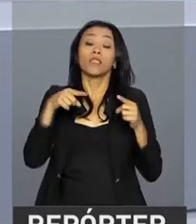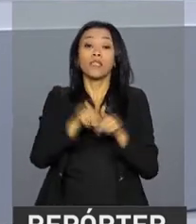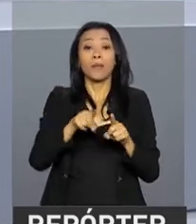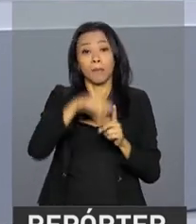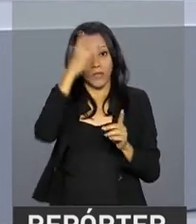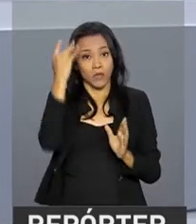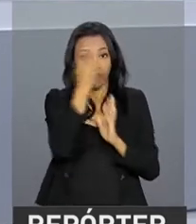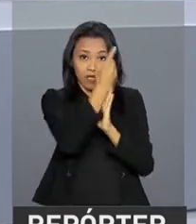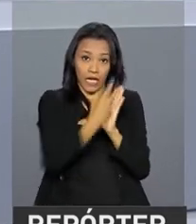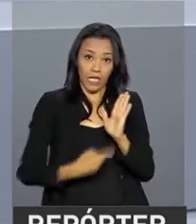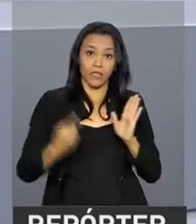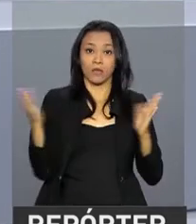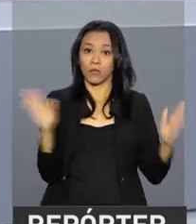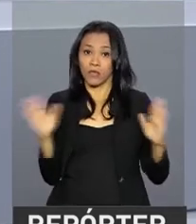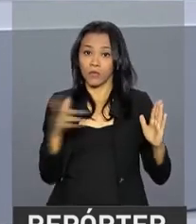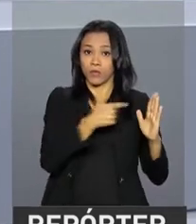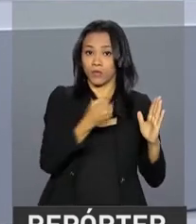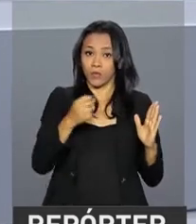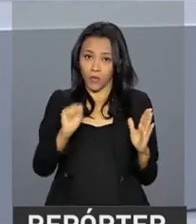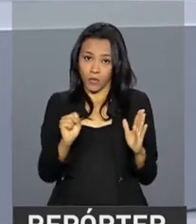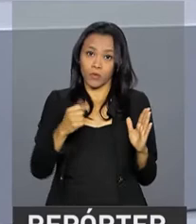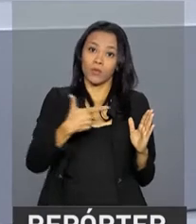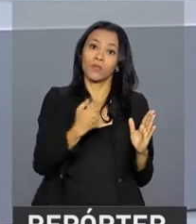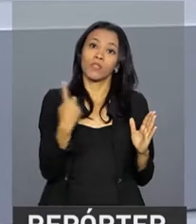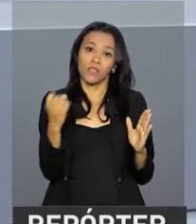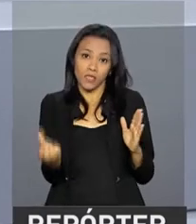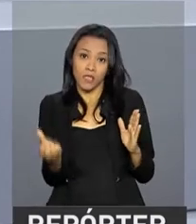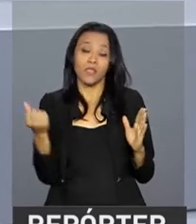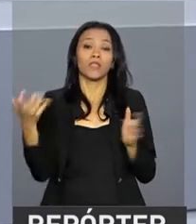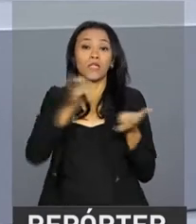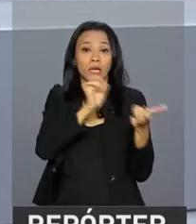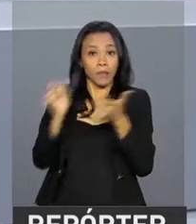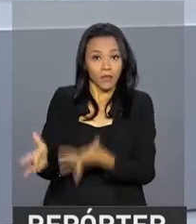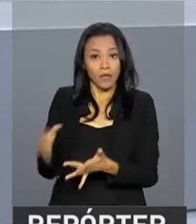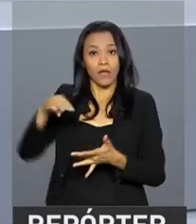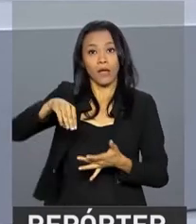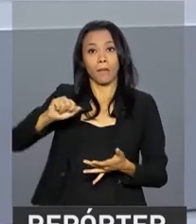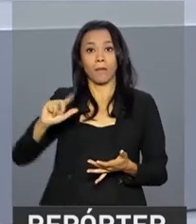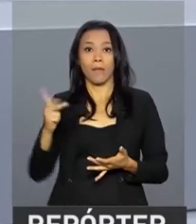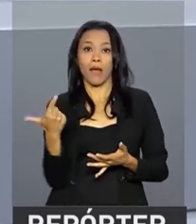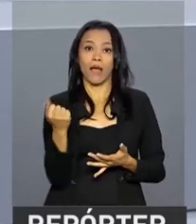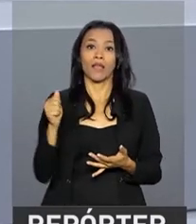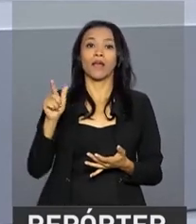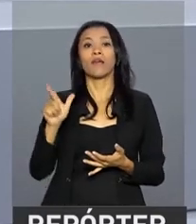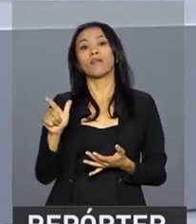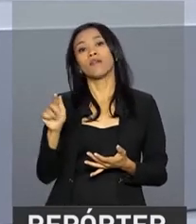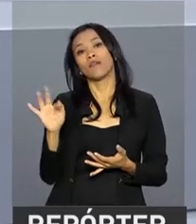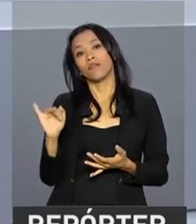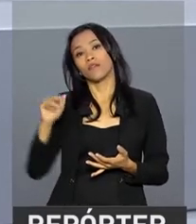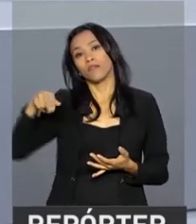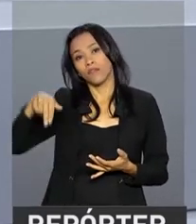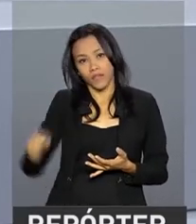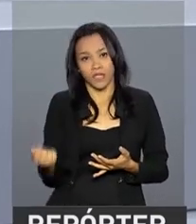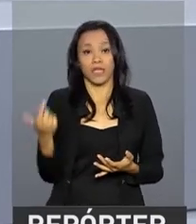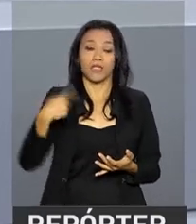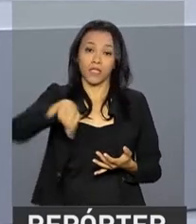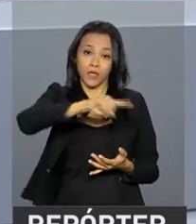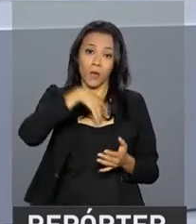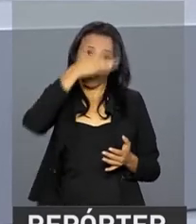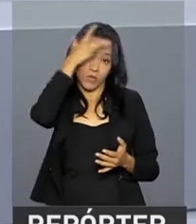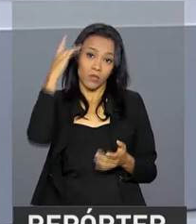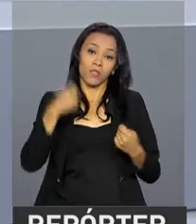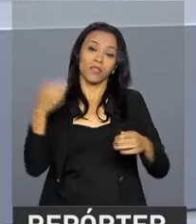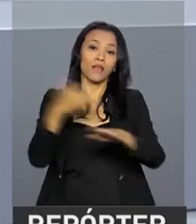entre 2008 e 2017 e 632 charão a malha fina para saber se teve a declaração liberada o contribuinte deve